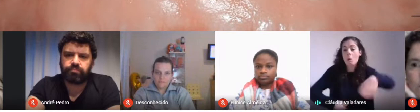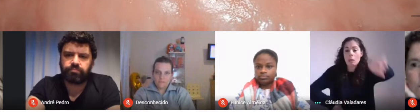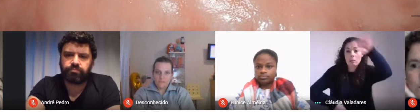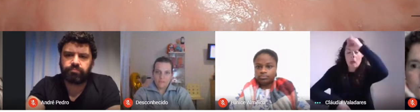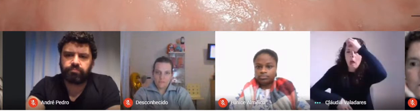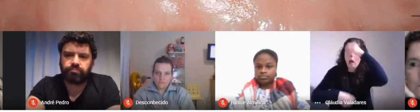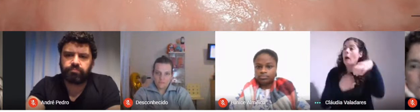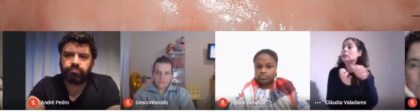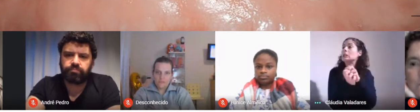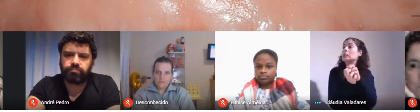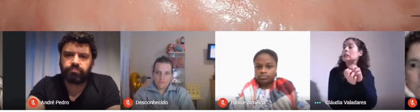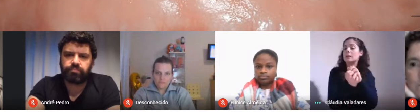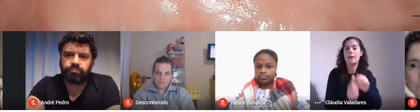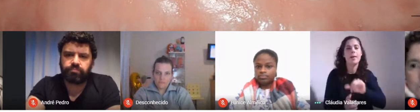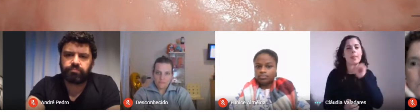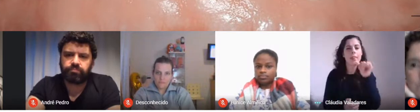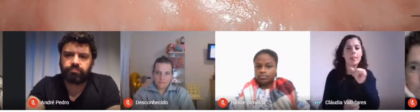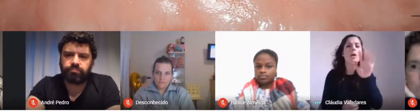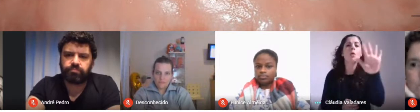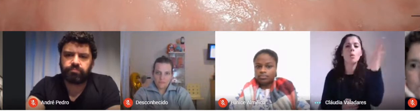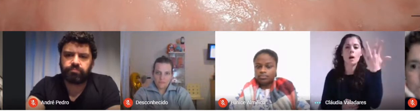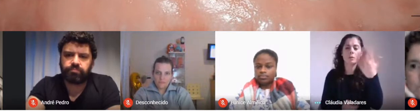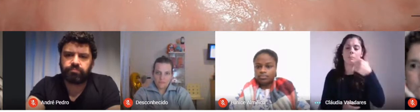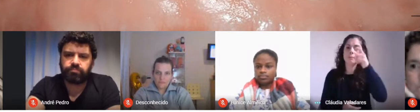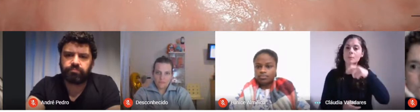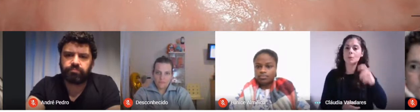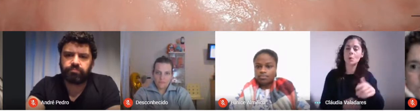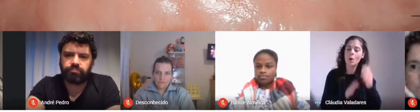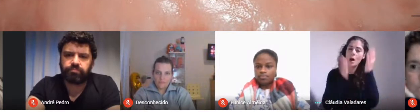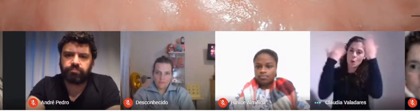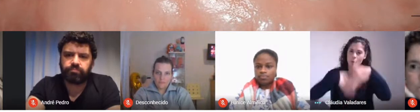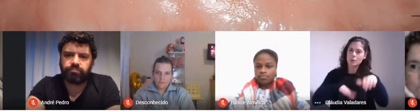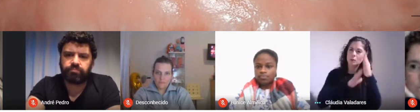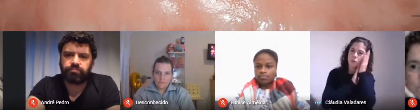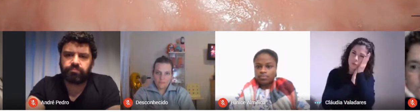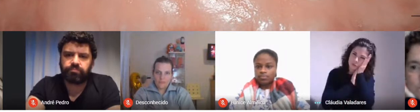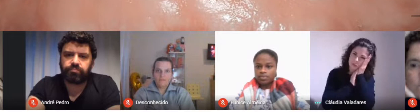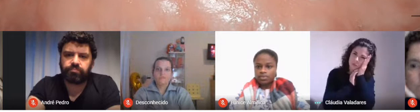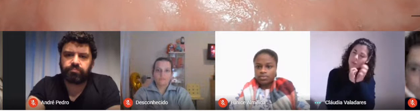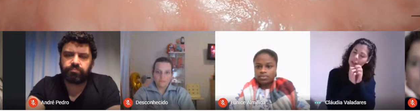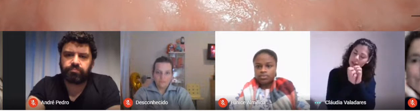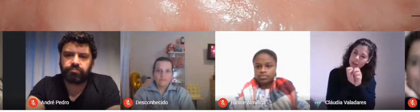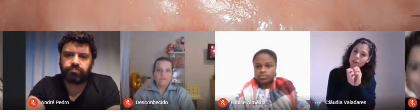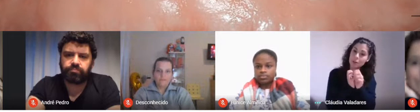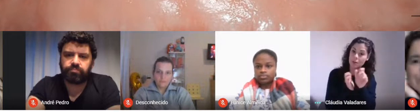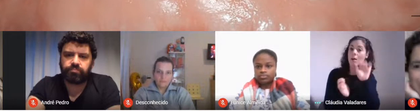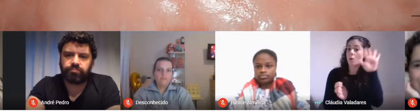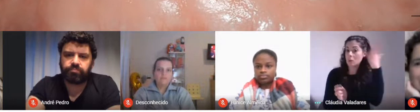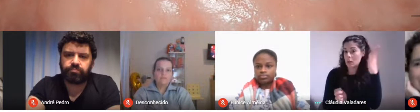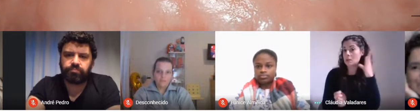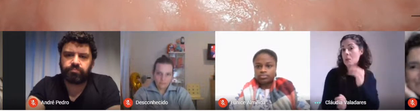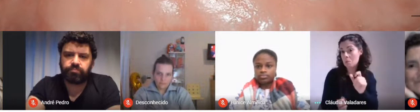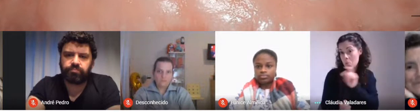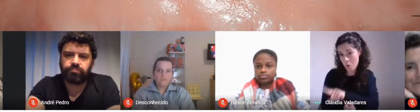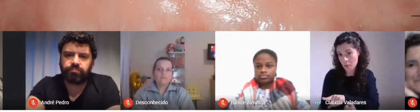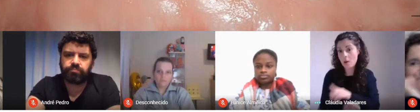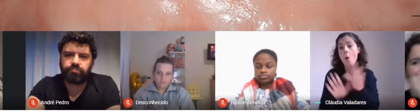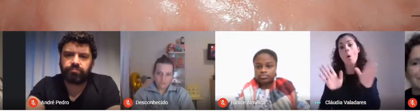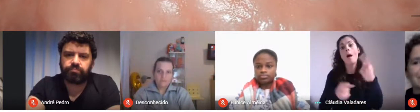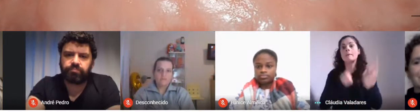Este comportamento é mais frequente durante a noite, mas também pode acontecer durante o dia.